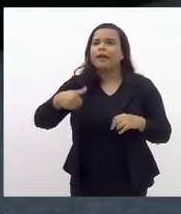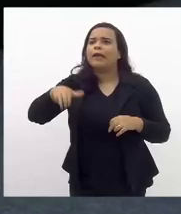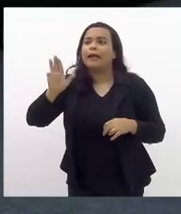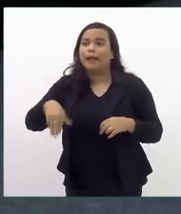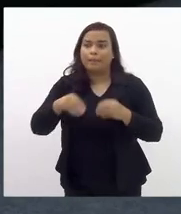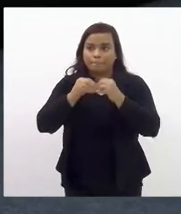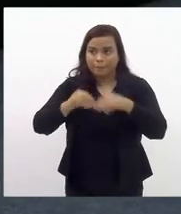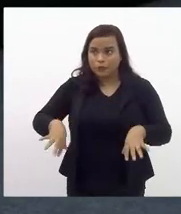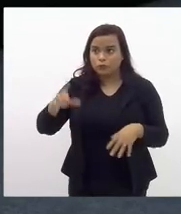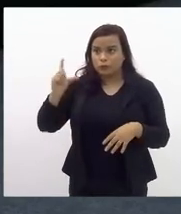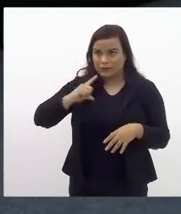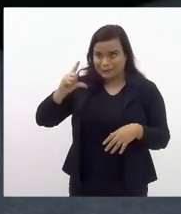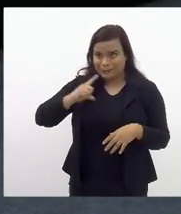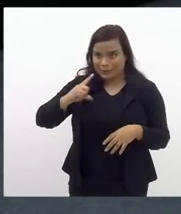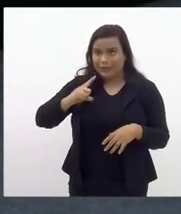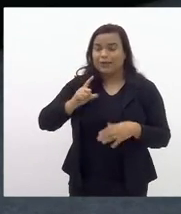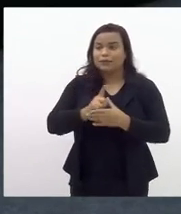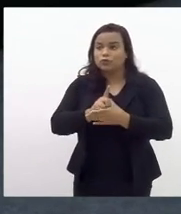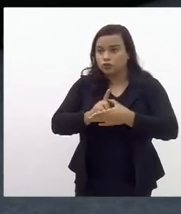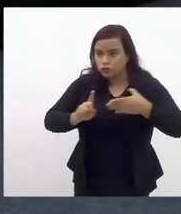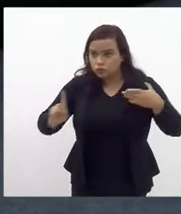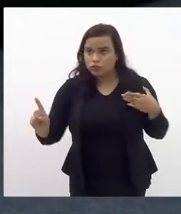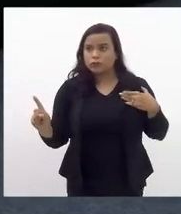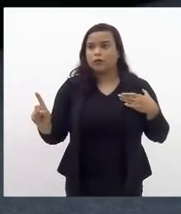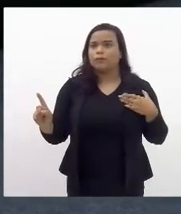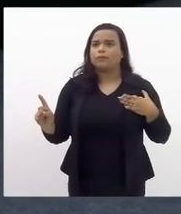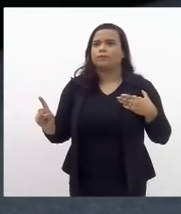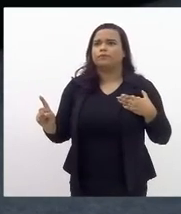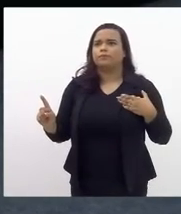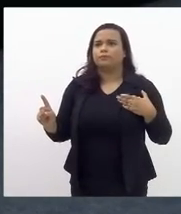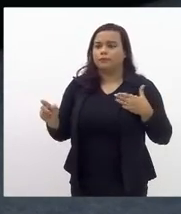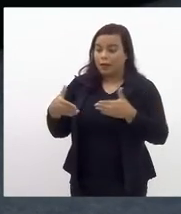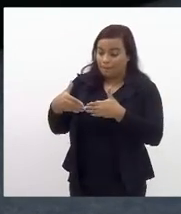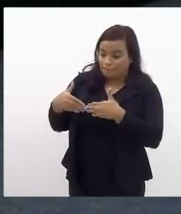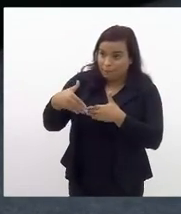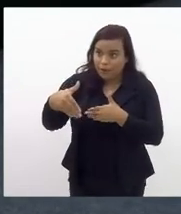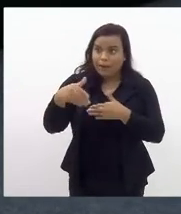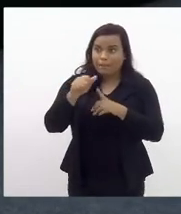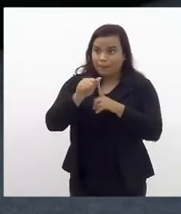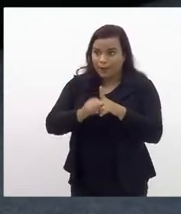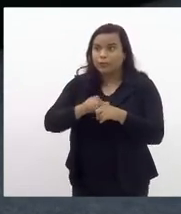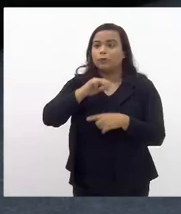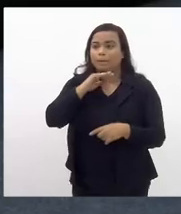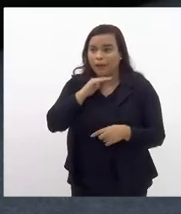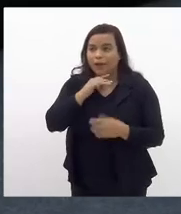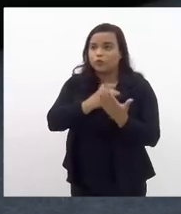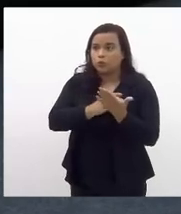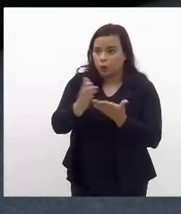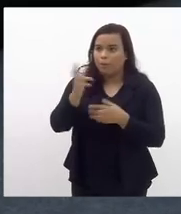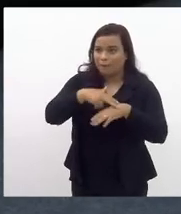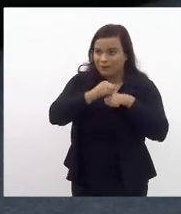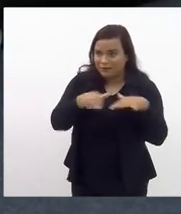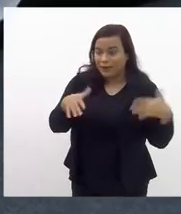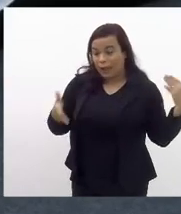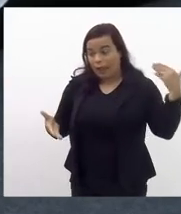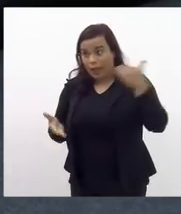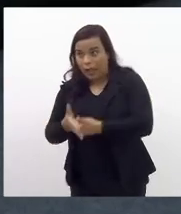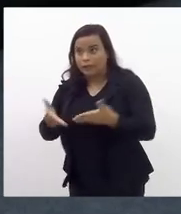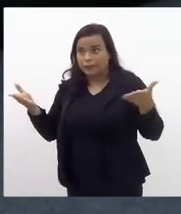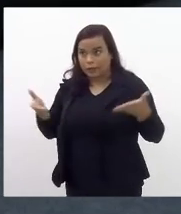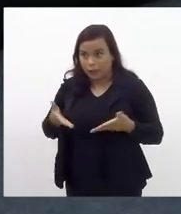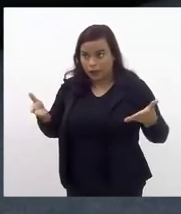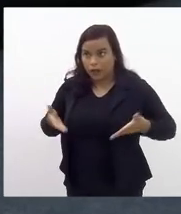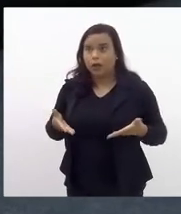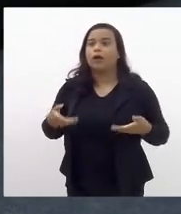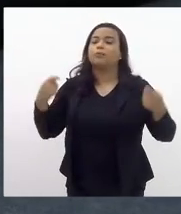prejudicados, que foram excluídos, tá? De março, vamos colocar assim, no início da pandemia, até agora, eles, não,